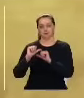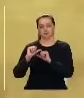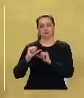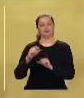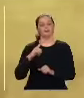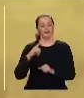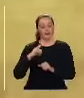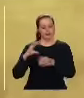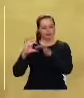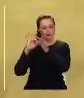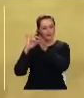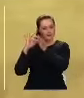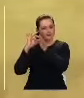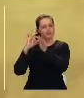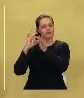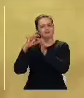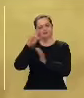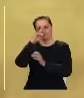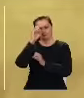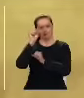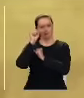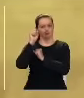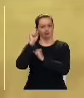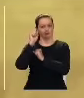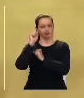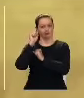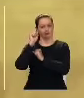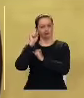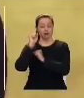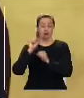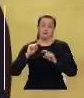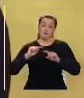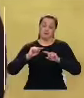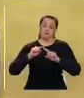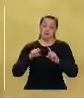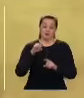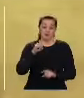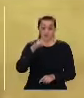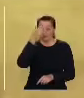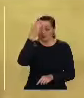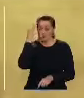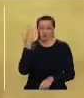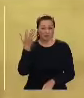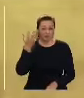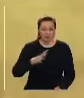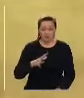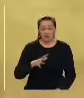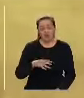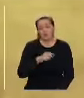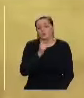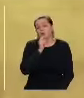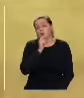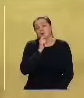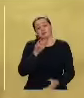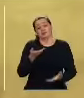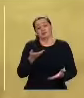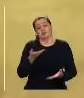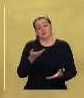aliado forte que vai fazer tudo mudar. Mas enquanto a pessoa não quer, não adianta. Vai ficar sempre